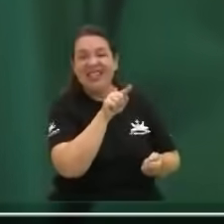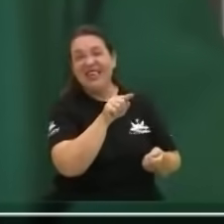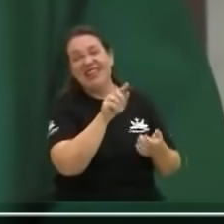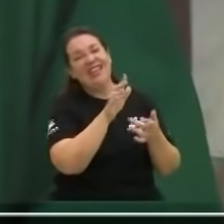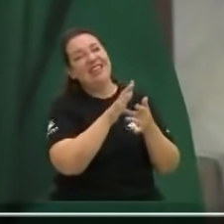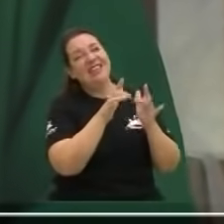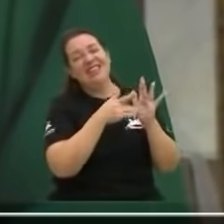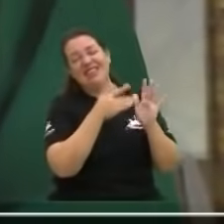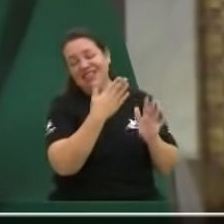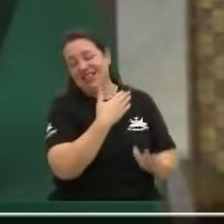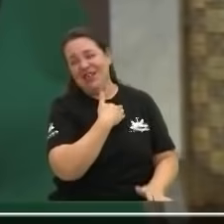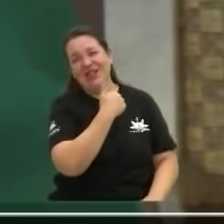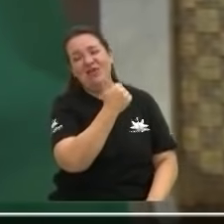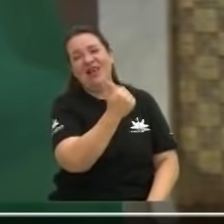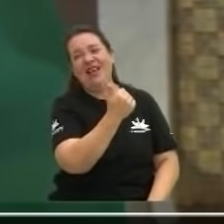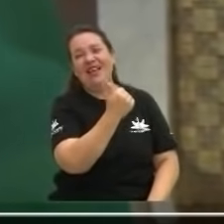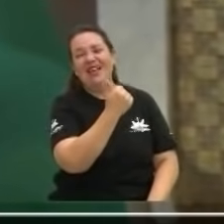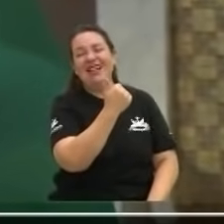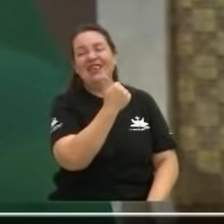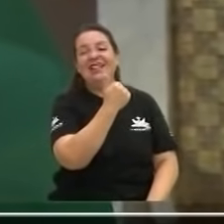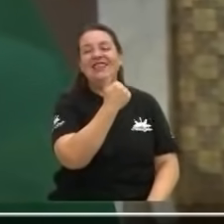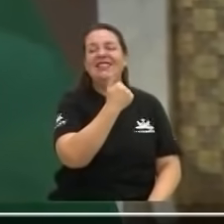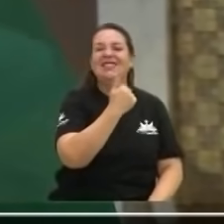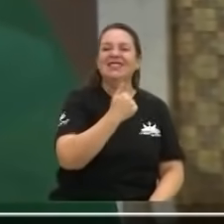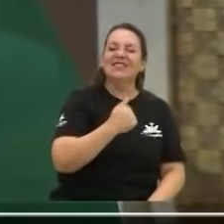coragem, ele te chama.